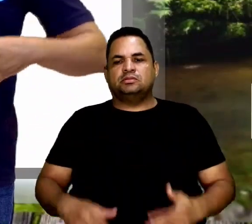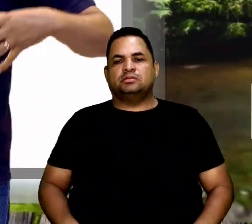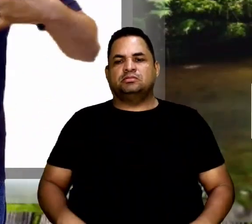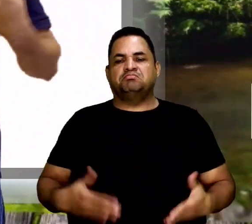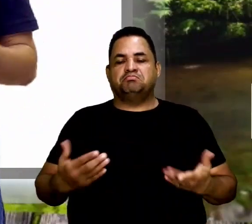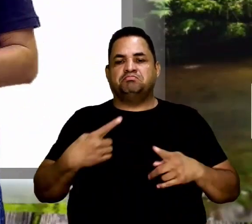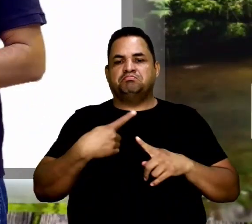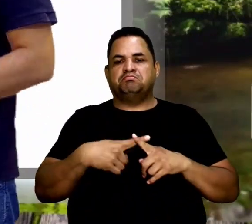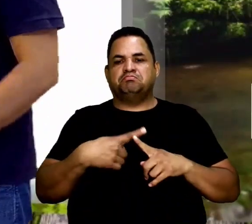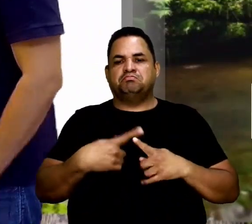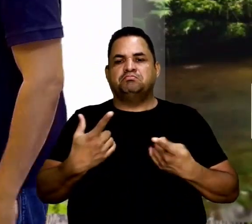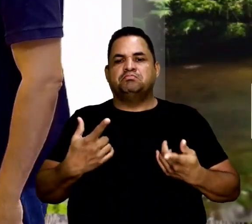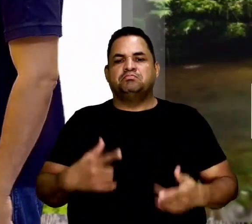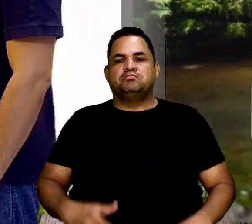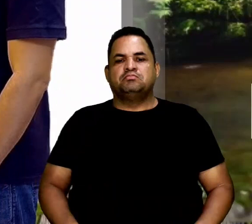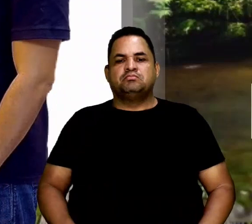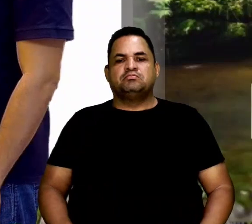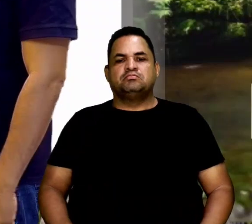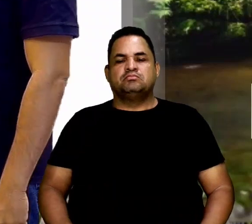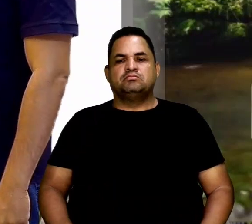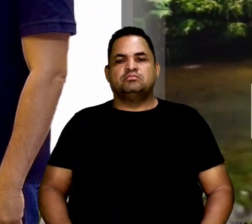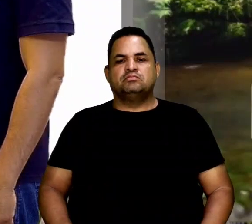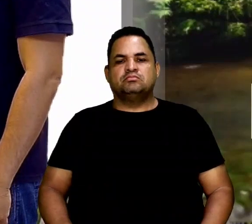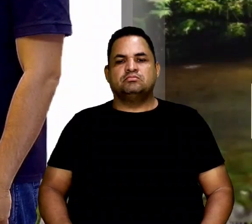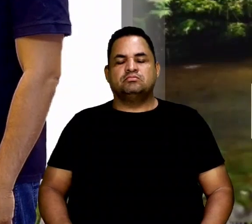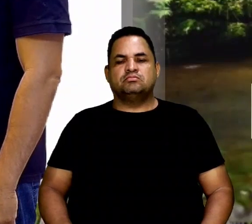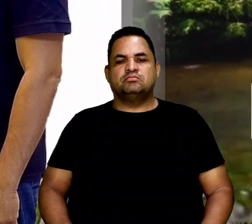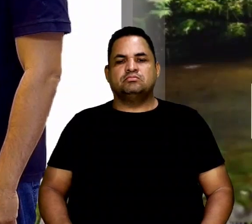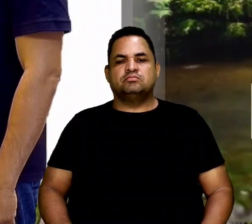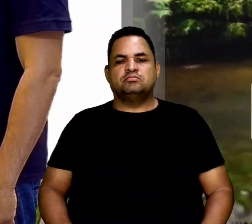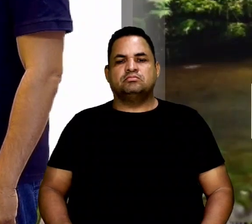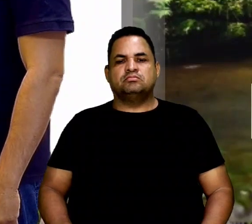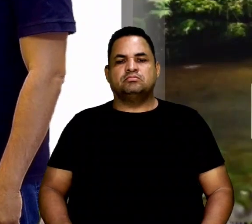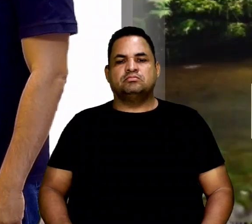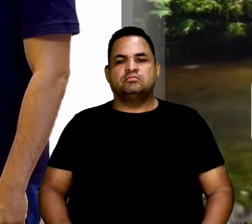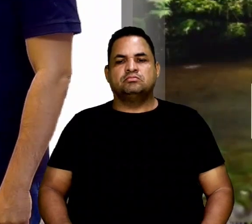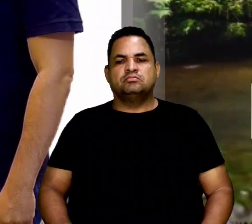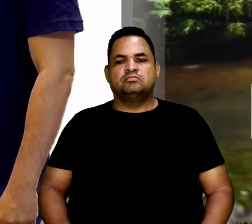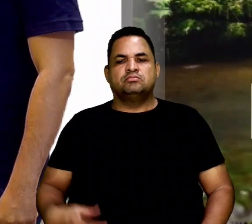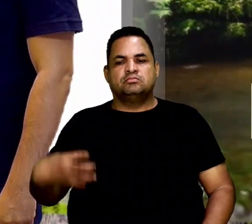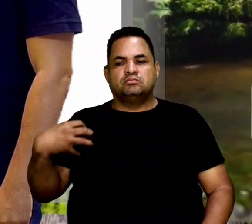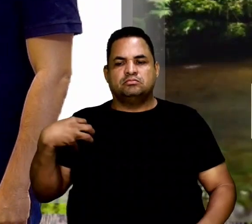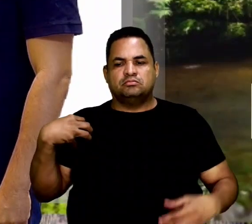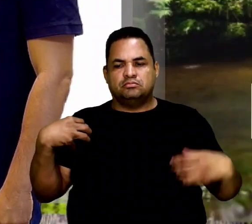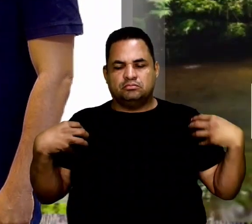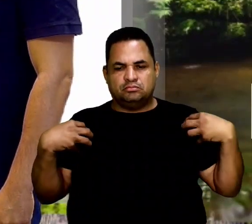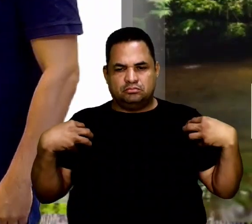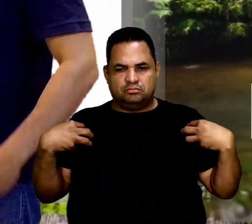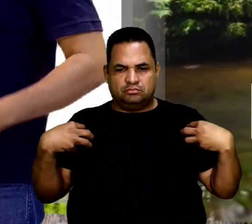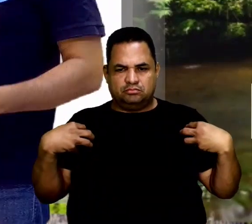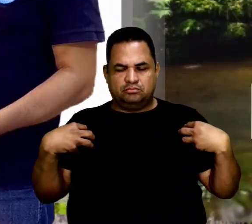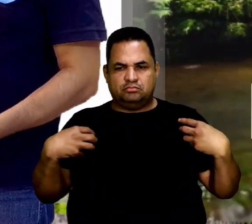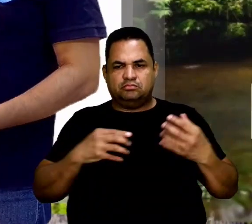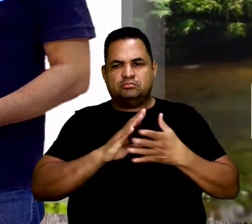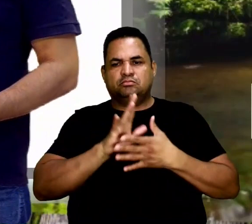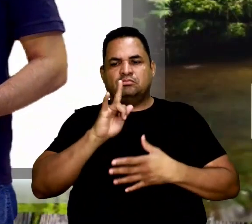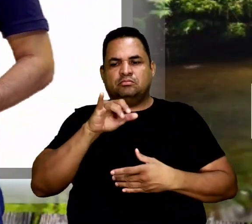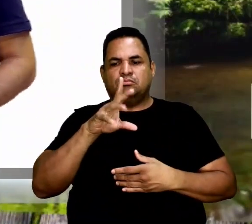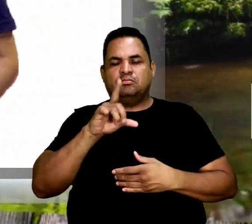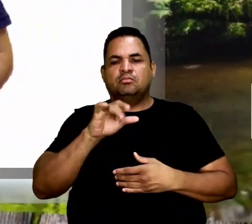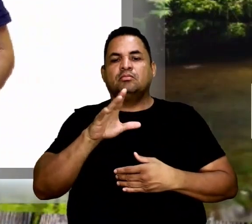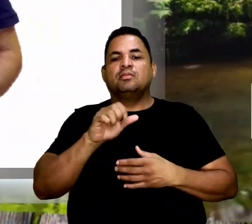quê? Porque aqui como eu até circulei aqui, ó, são regiões ricas nessas glândulas, então